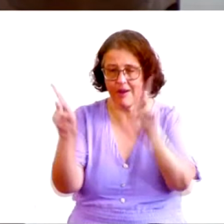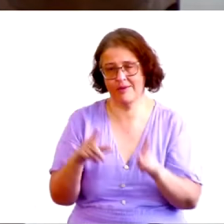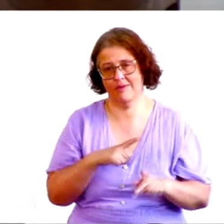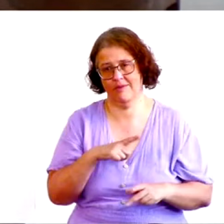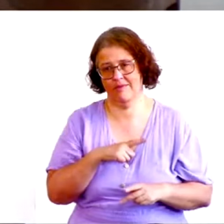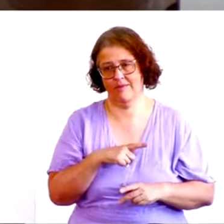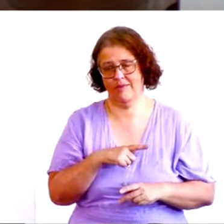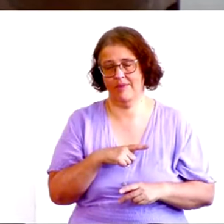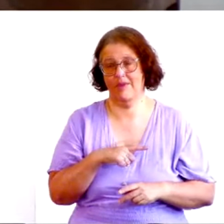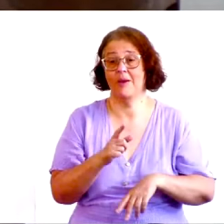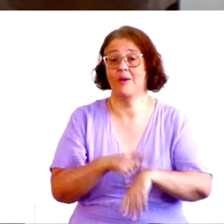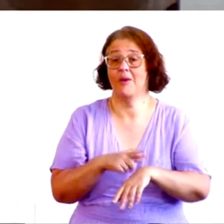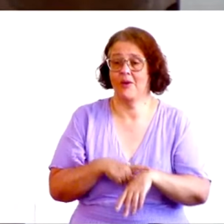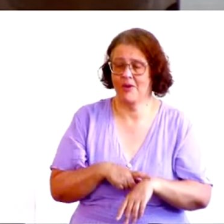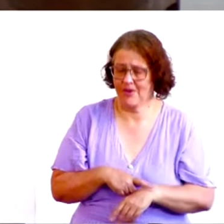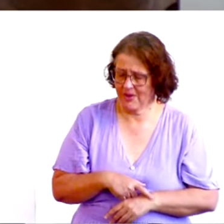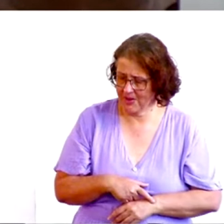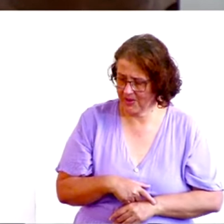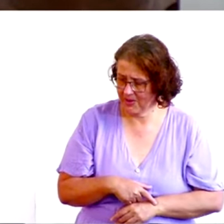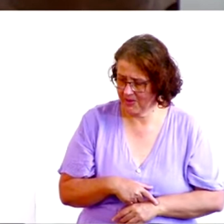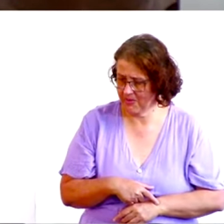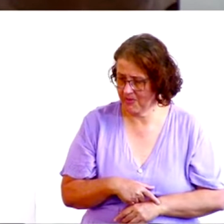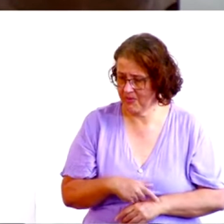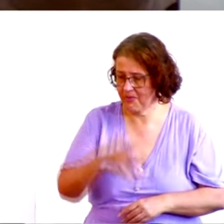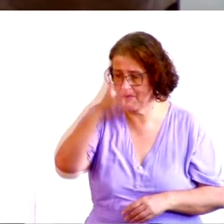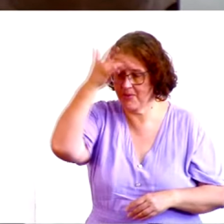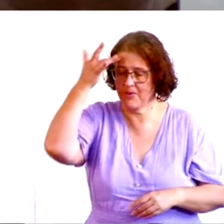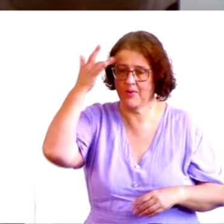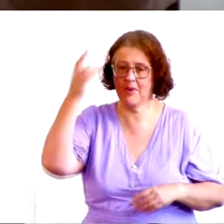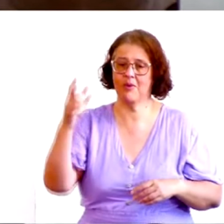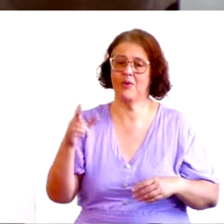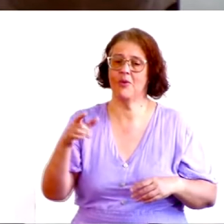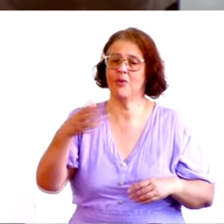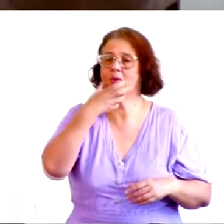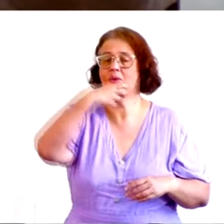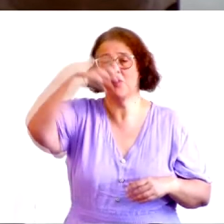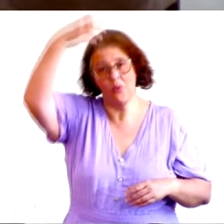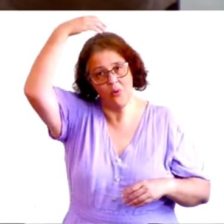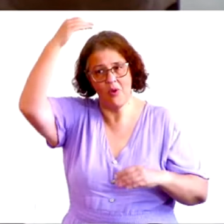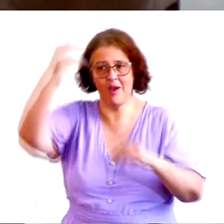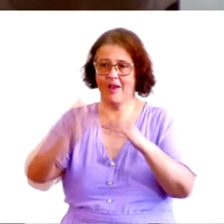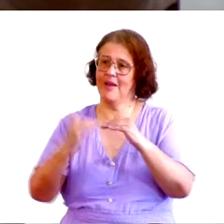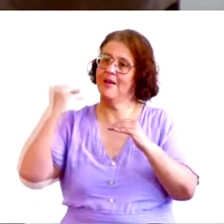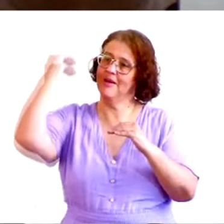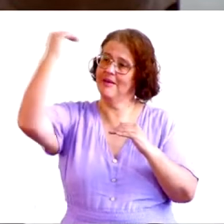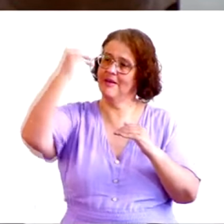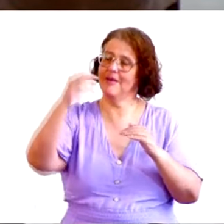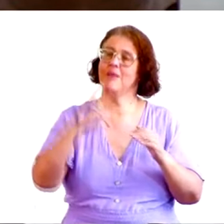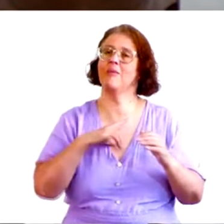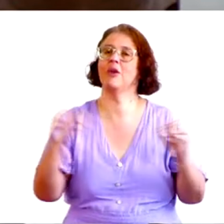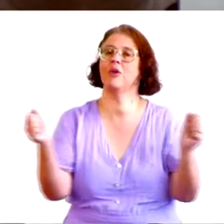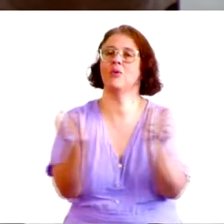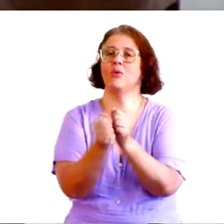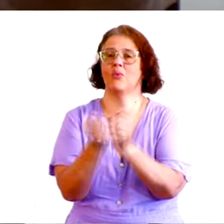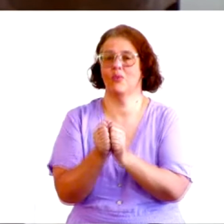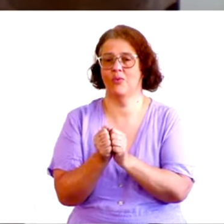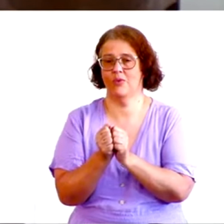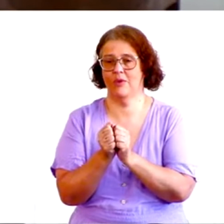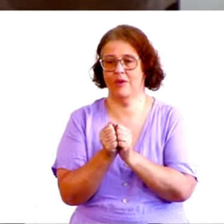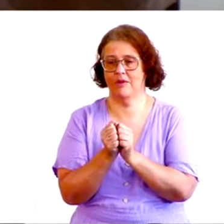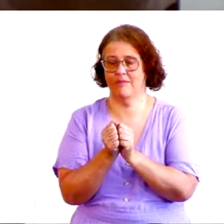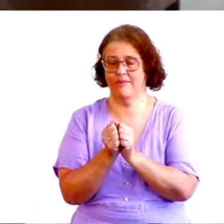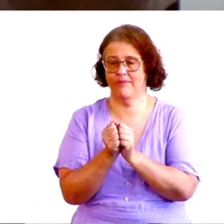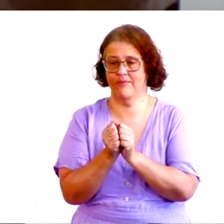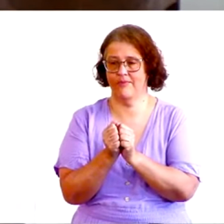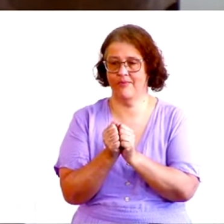dessa época também puderam esperar porque o rei dos reis também era Rei deles é verdade que a história